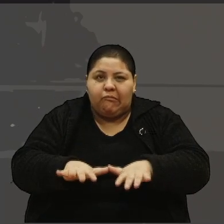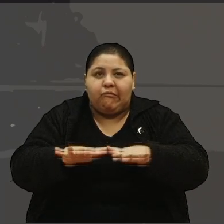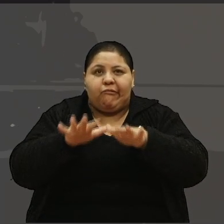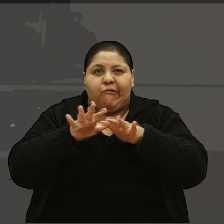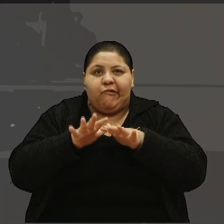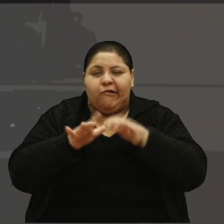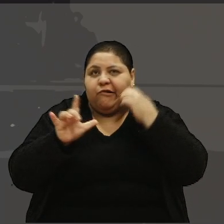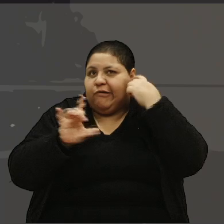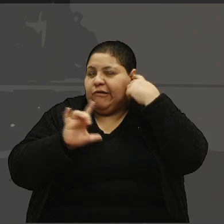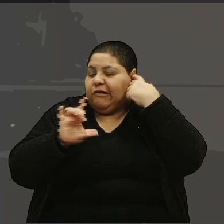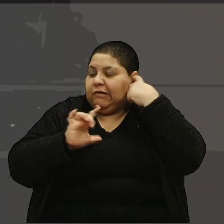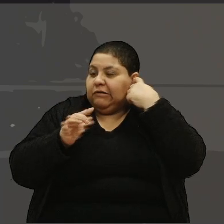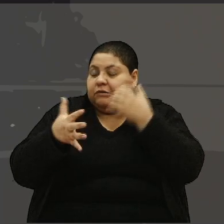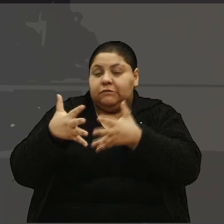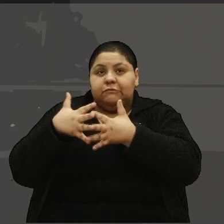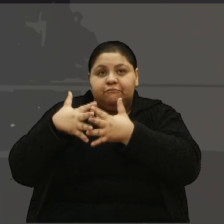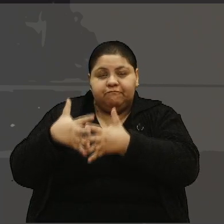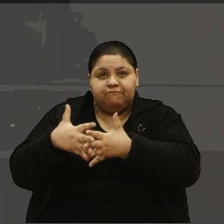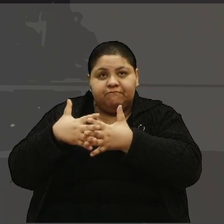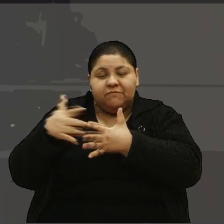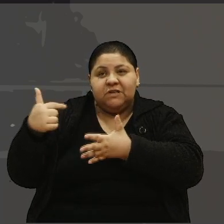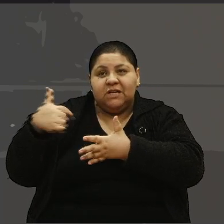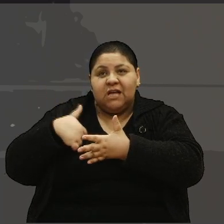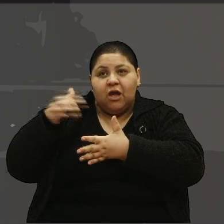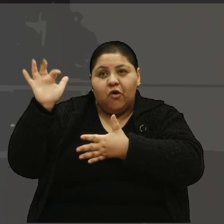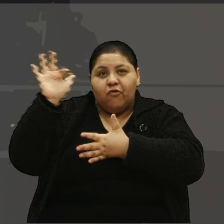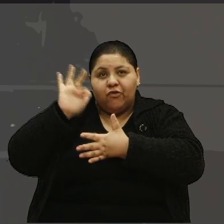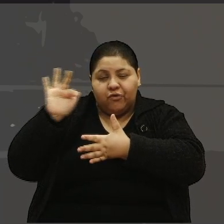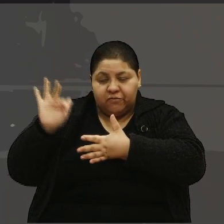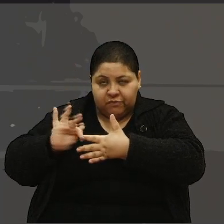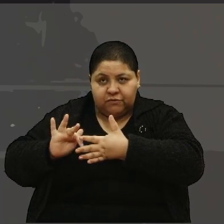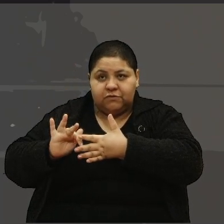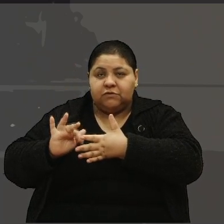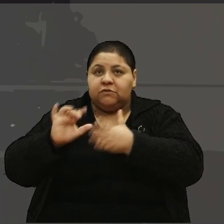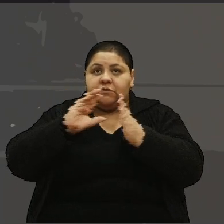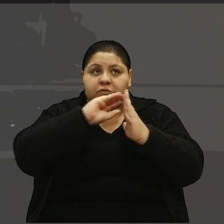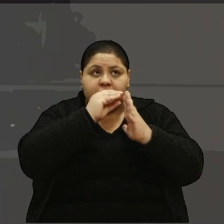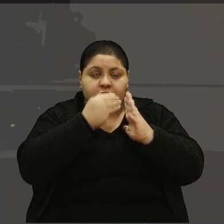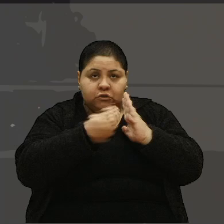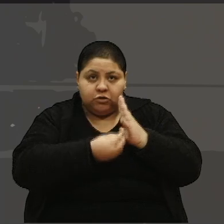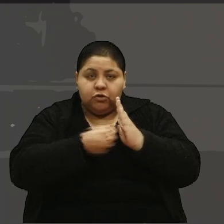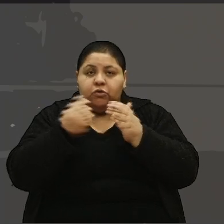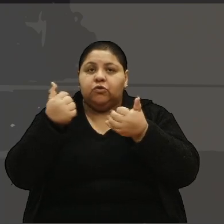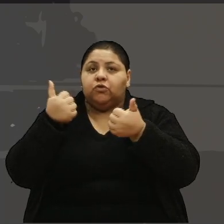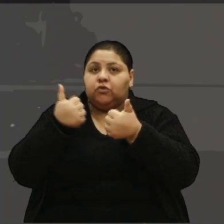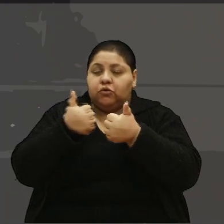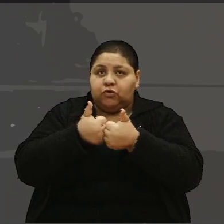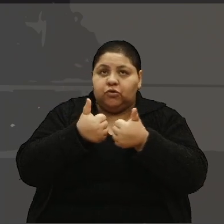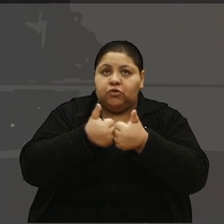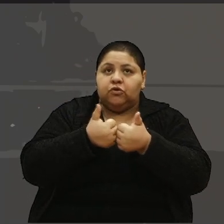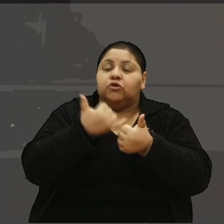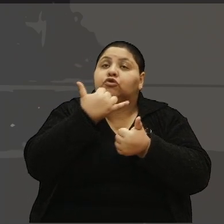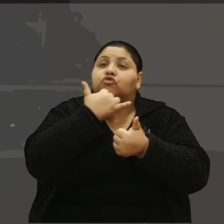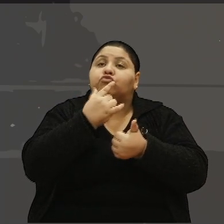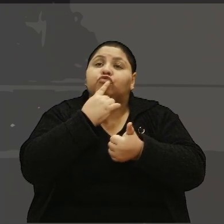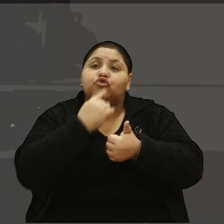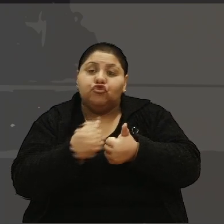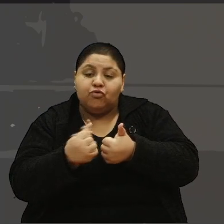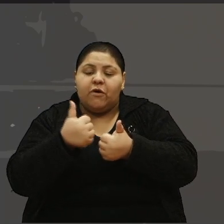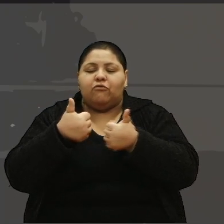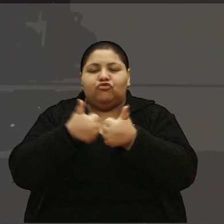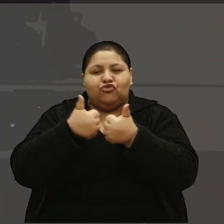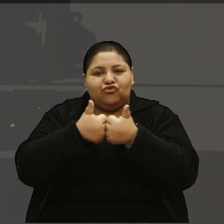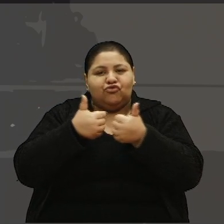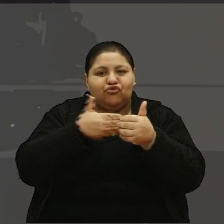causando grandes transtornos. E eu fico muito feliz quando o João Wes está ao meu lado lá, acompanhando,